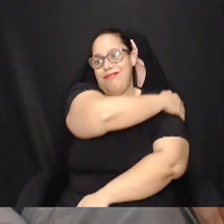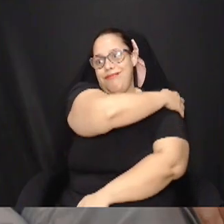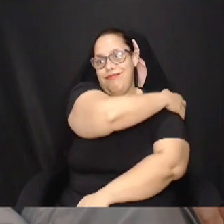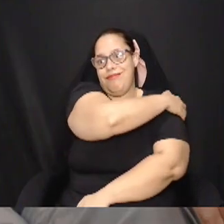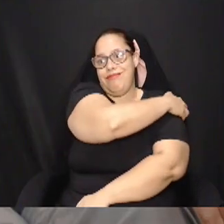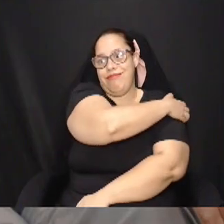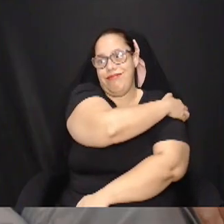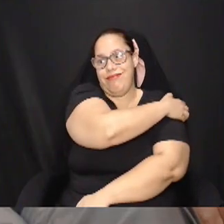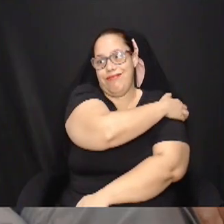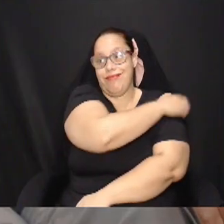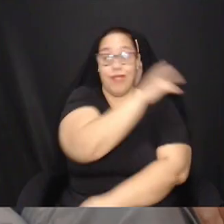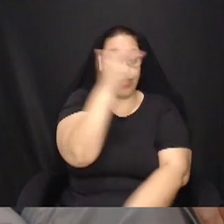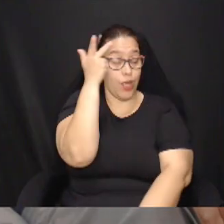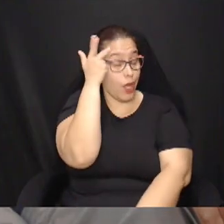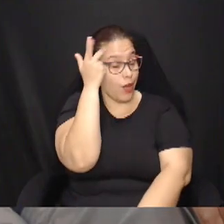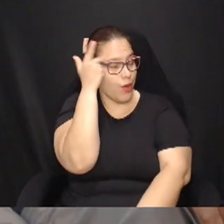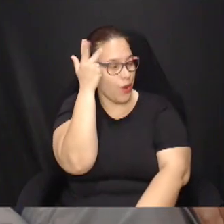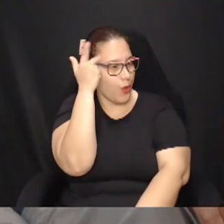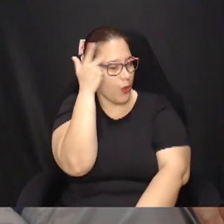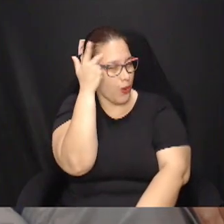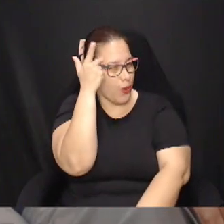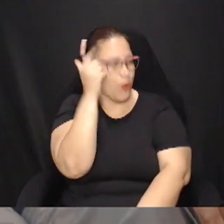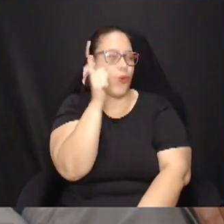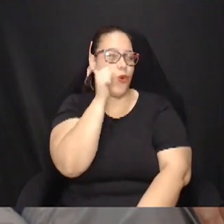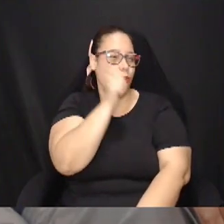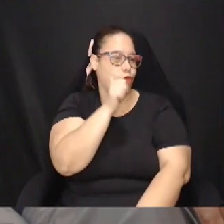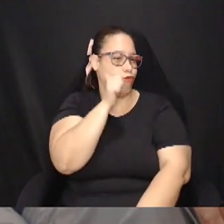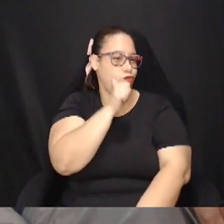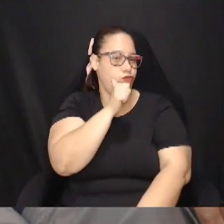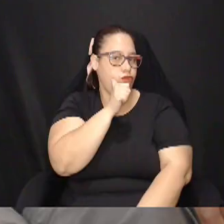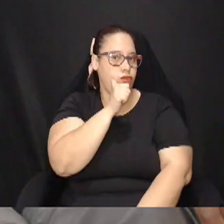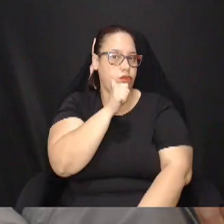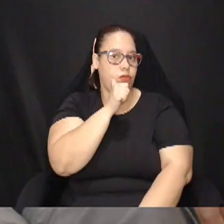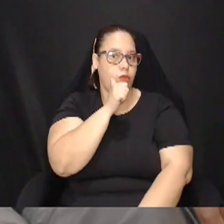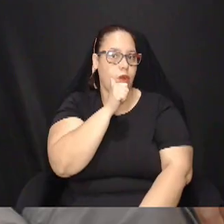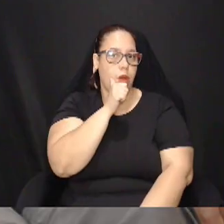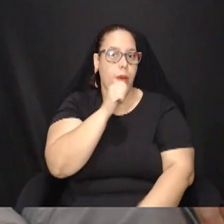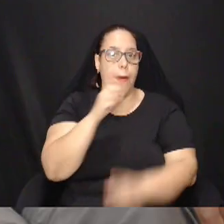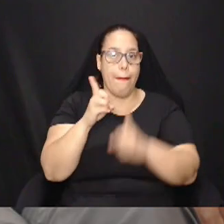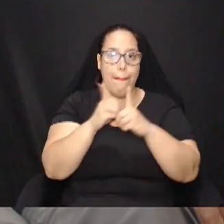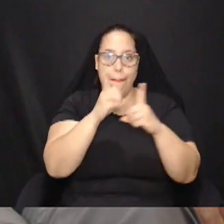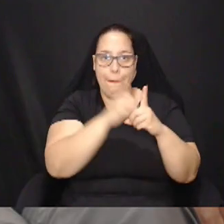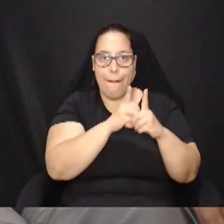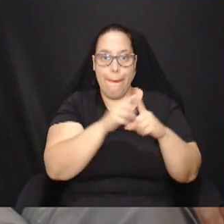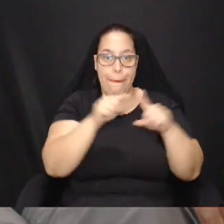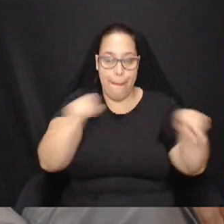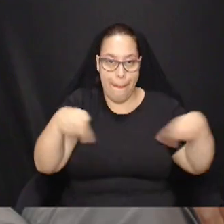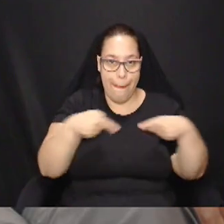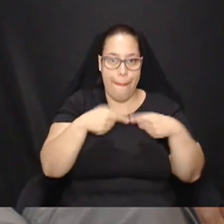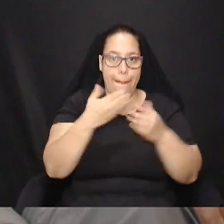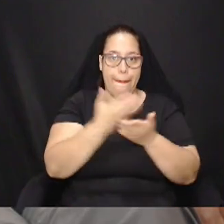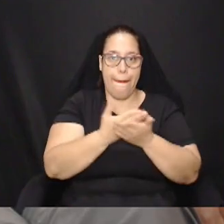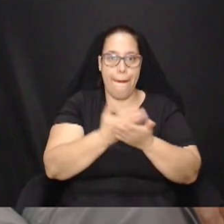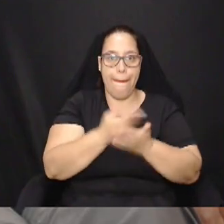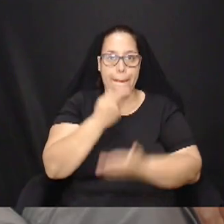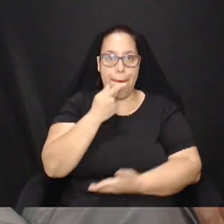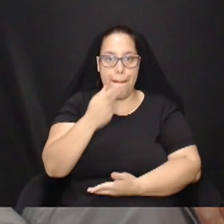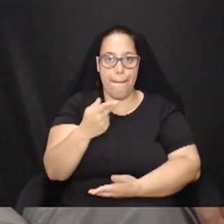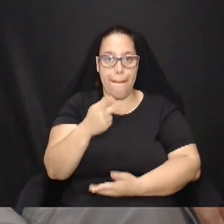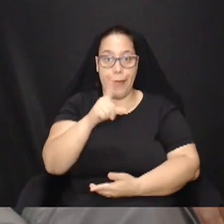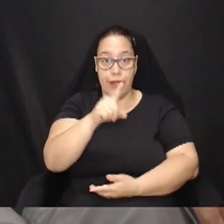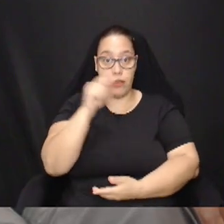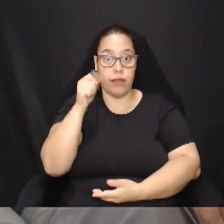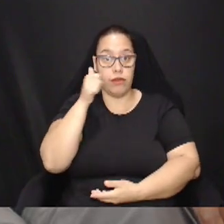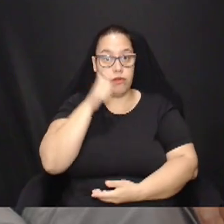que qualquer mulher hoje que você estiver num escritório, numa sala de aula, ela vai falar, essa mulher que escolheu ser mãe, ela vai falar